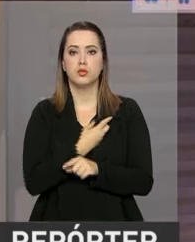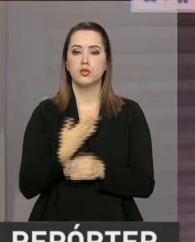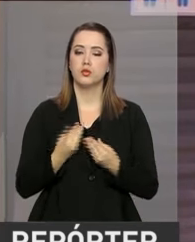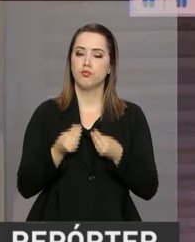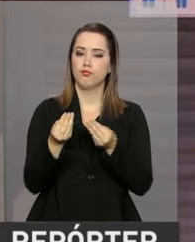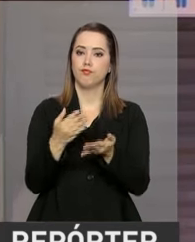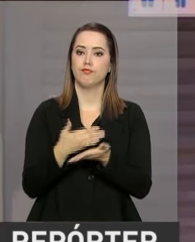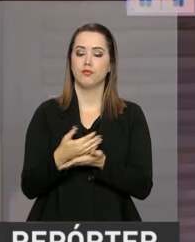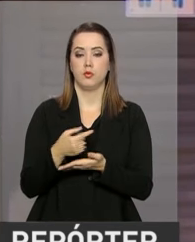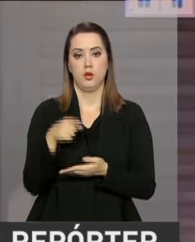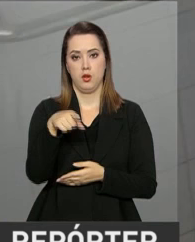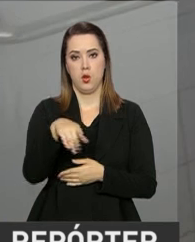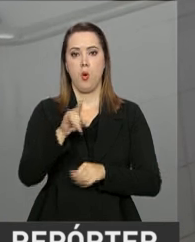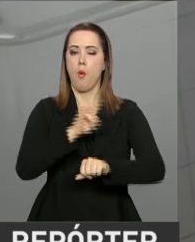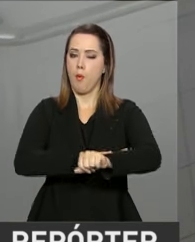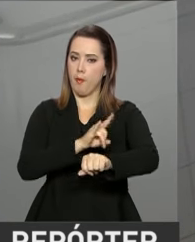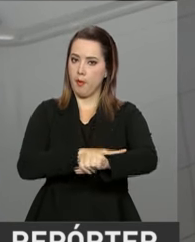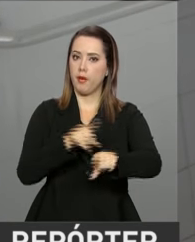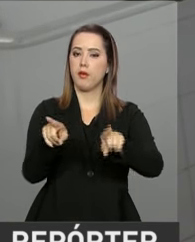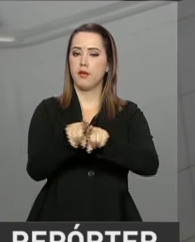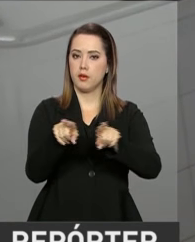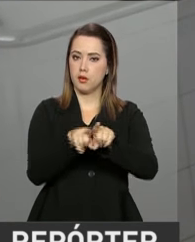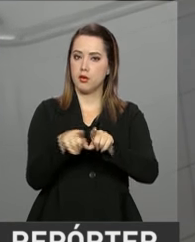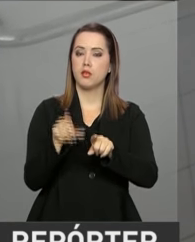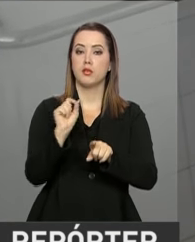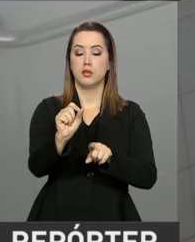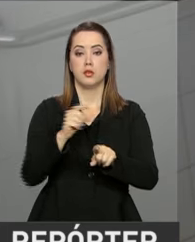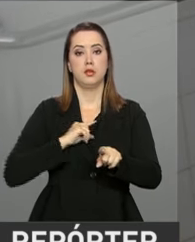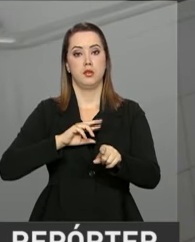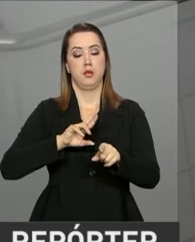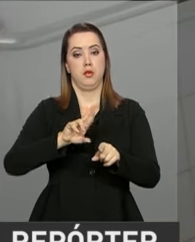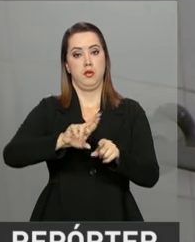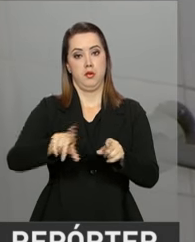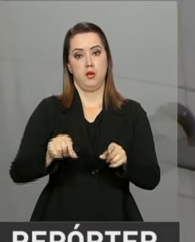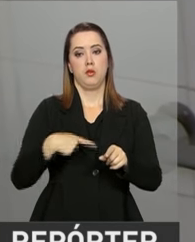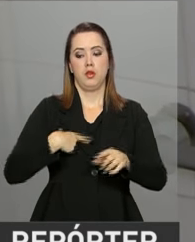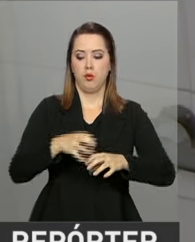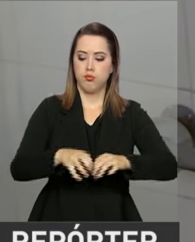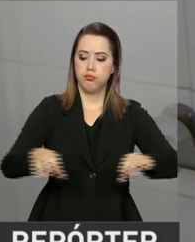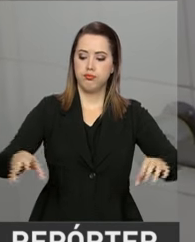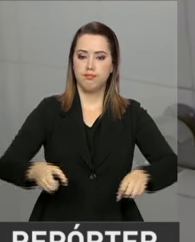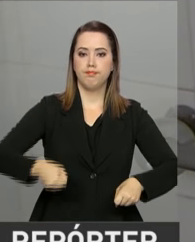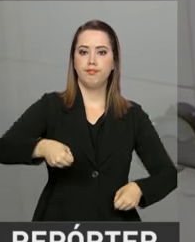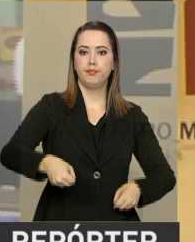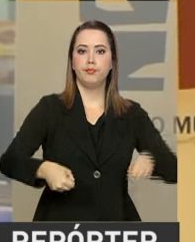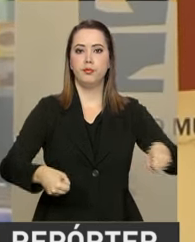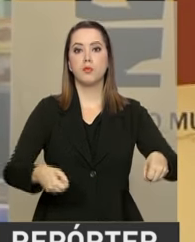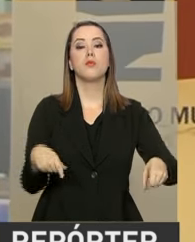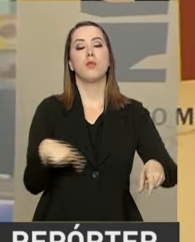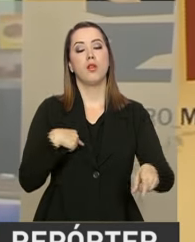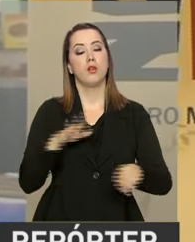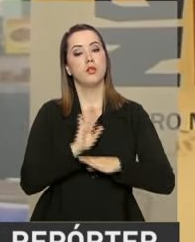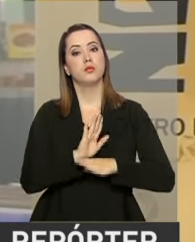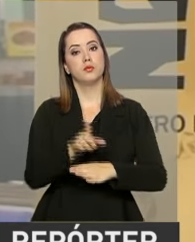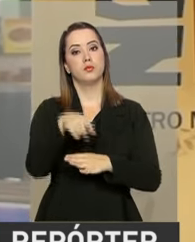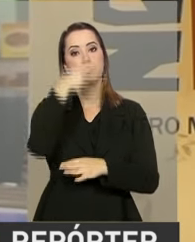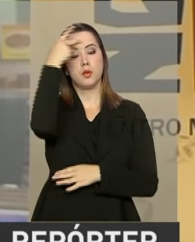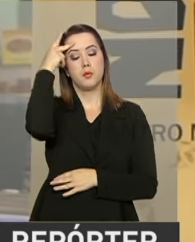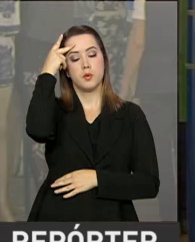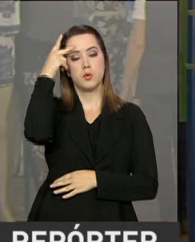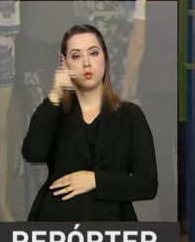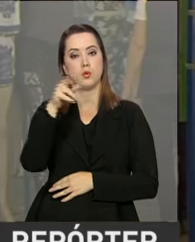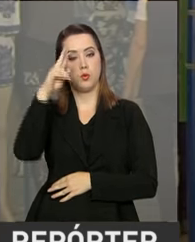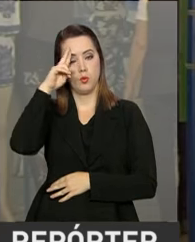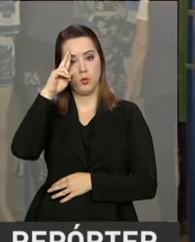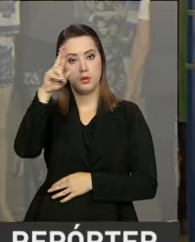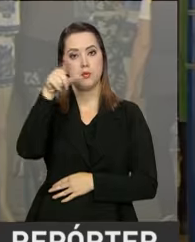dentro. Os banheiros também são adaptados, com barras que auxiliam as pessoas com deficiência. E segundo o gestor da Feira de São